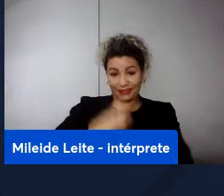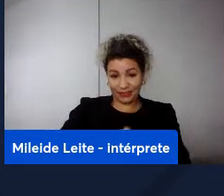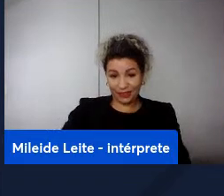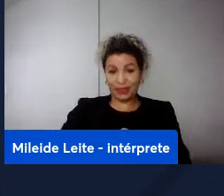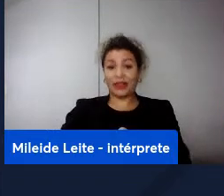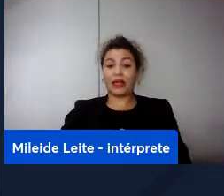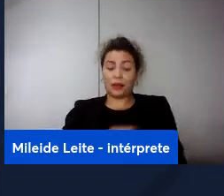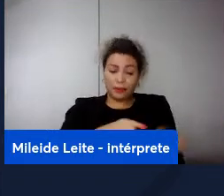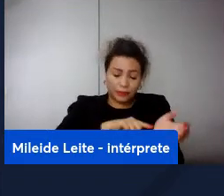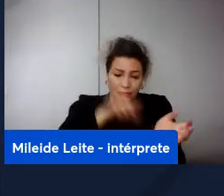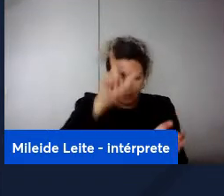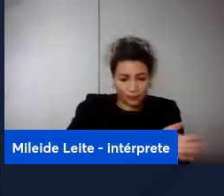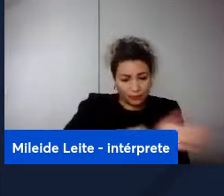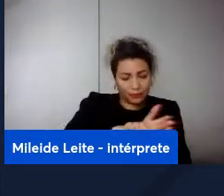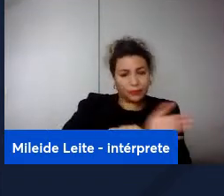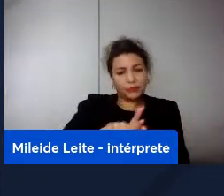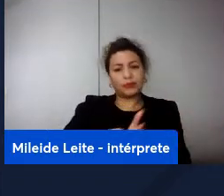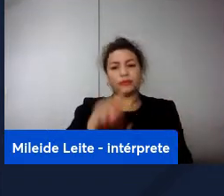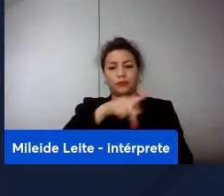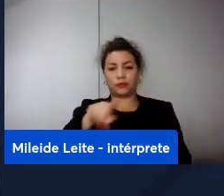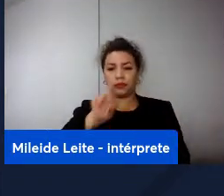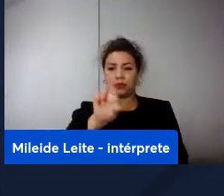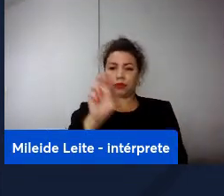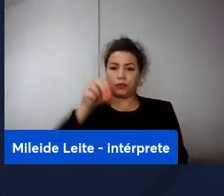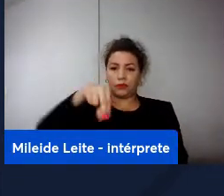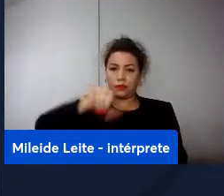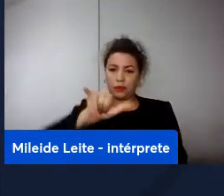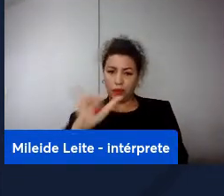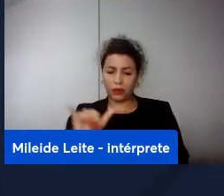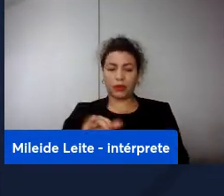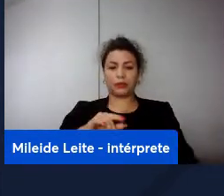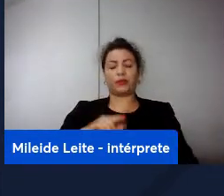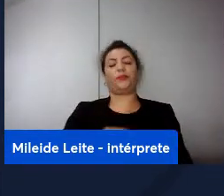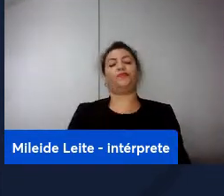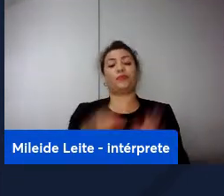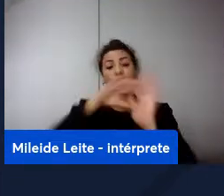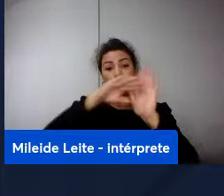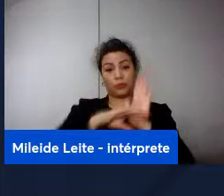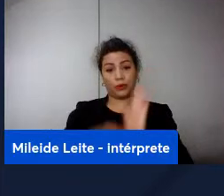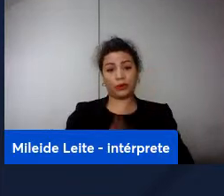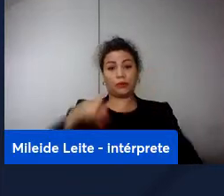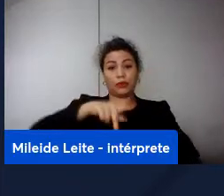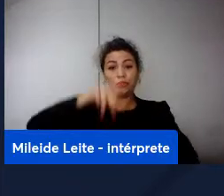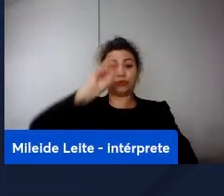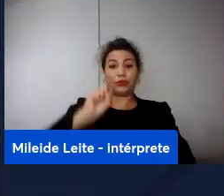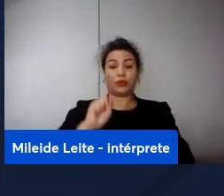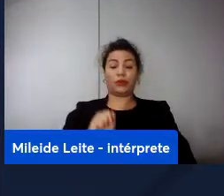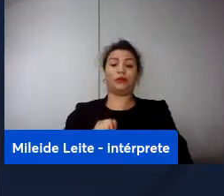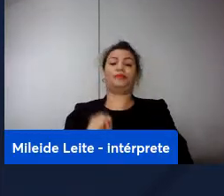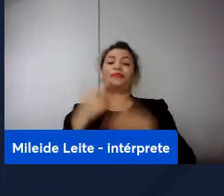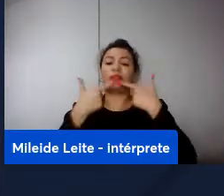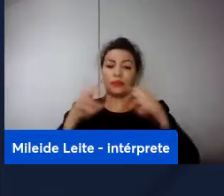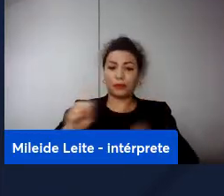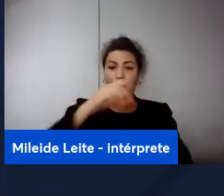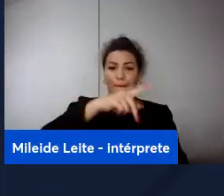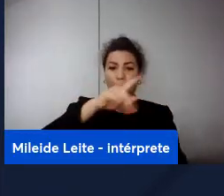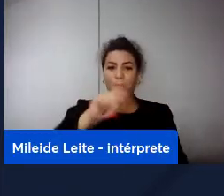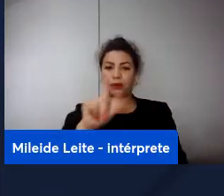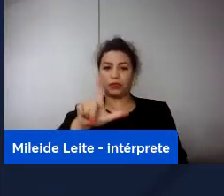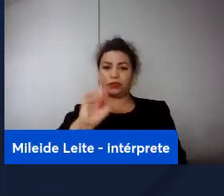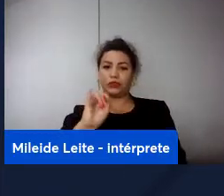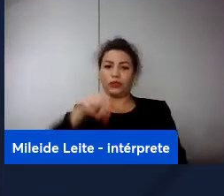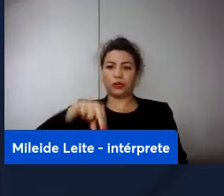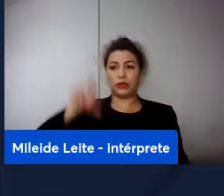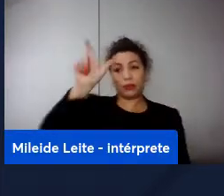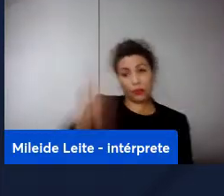do pesquisador Ronei Guarese, do Programa de Pós-Graduação em Linguística, PPGLIM, do